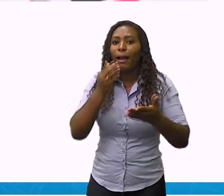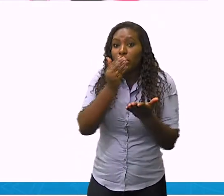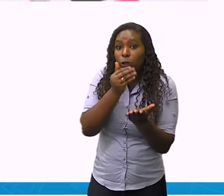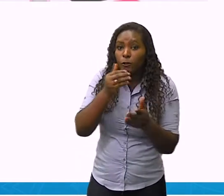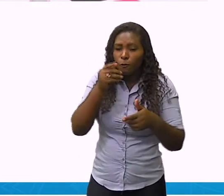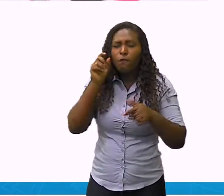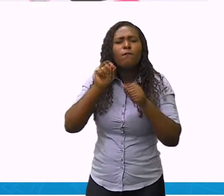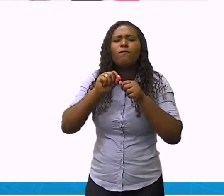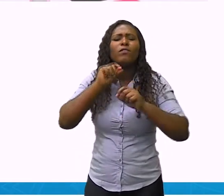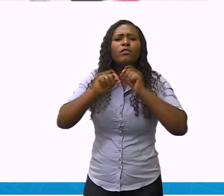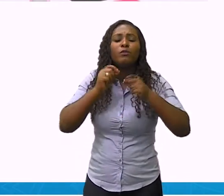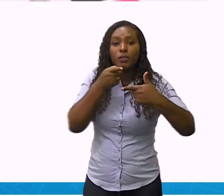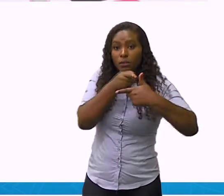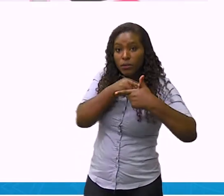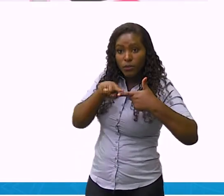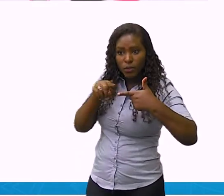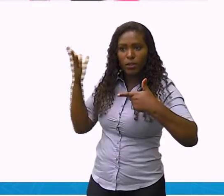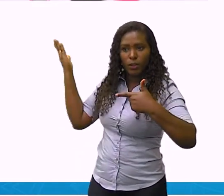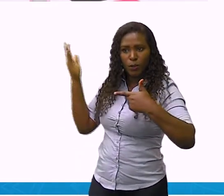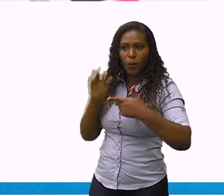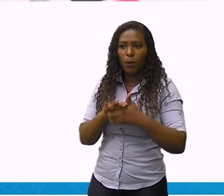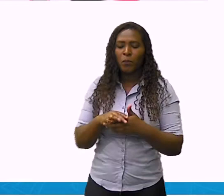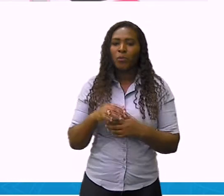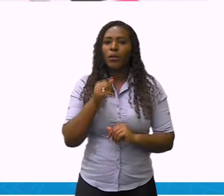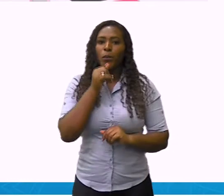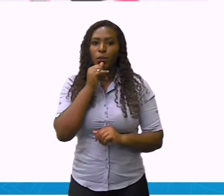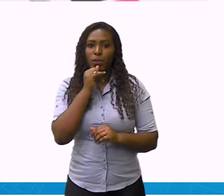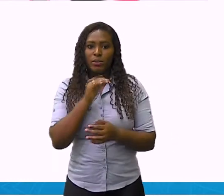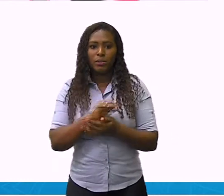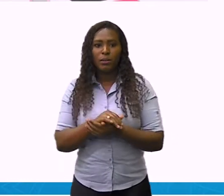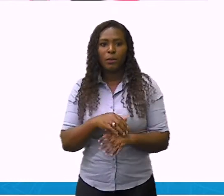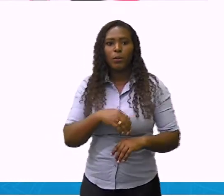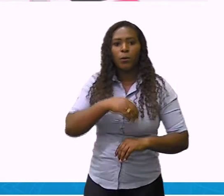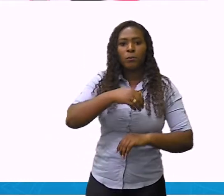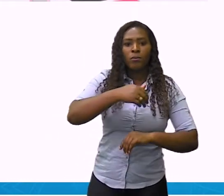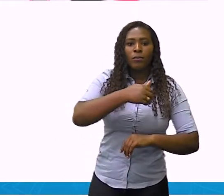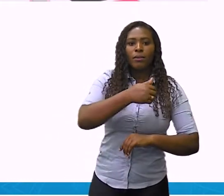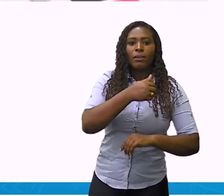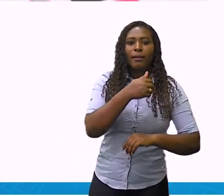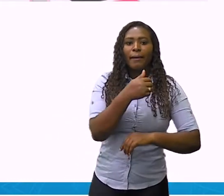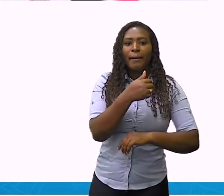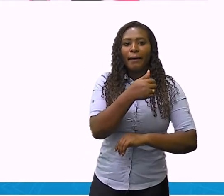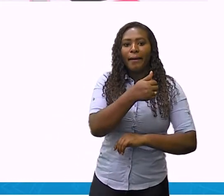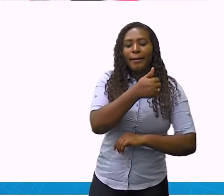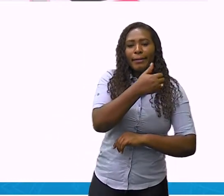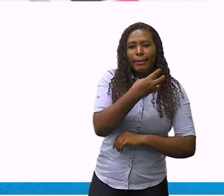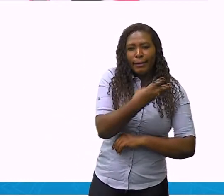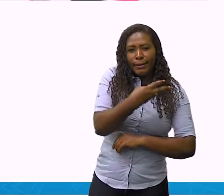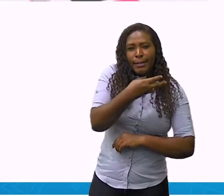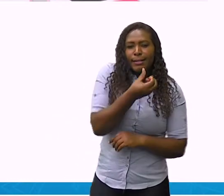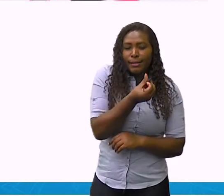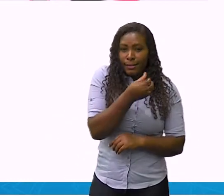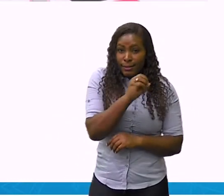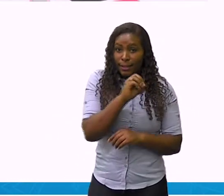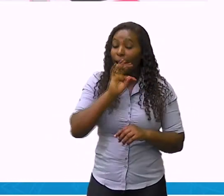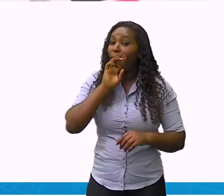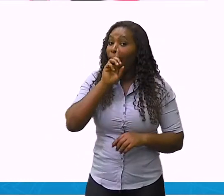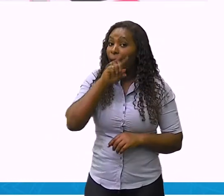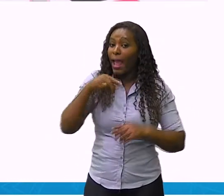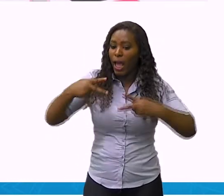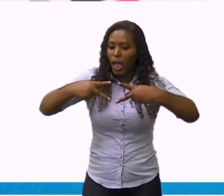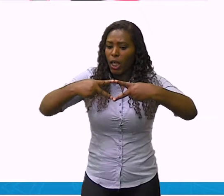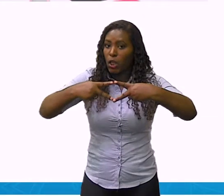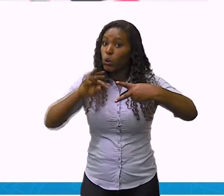é 360, menos 100, que é o valor aqui ó, da soma destes dois ângulos, eu vou ter